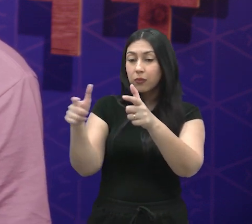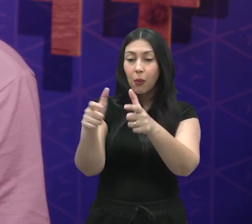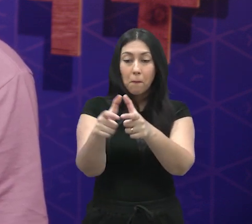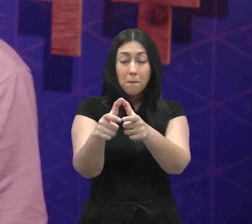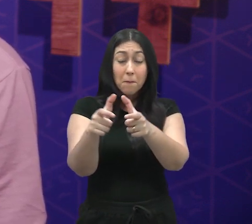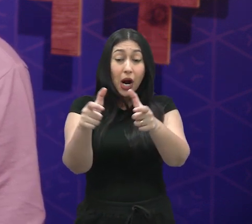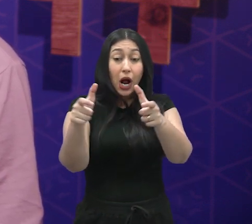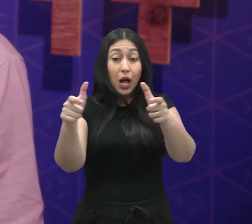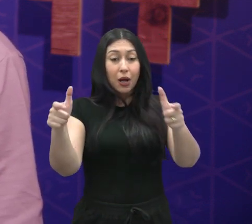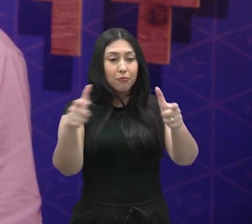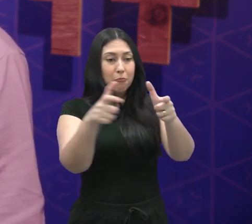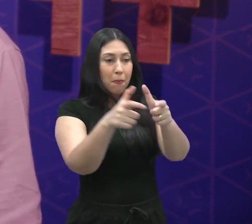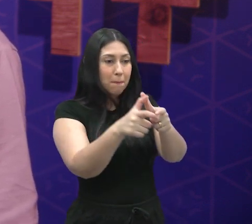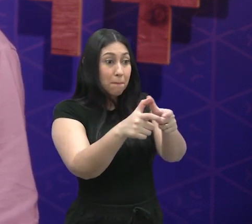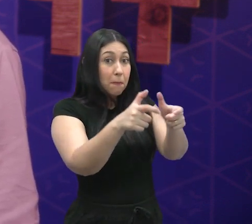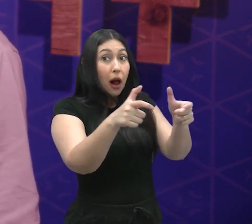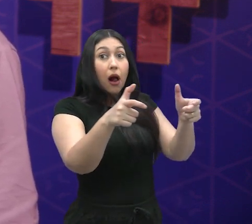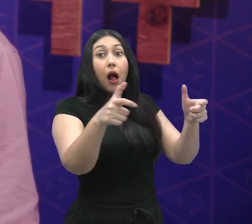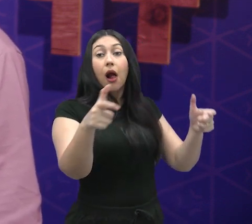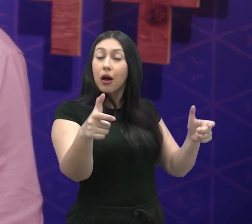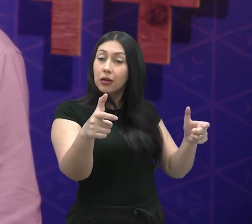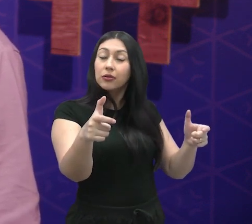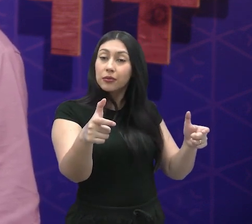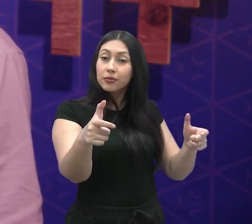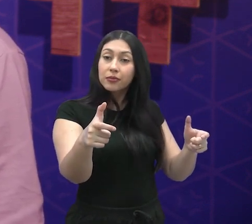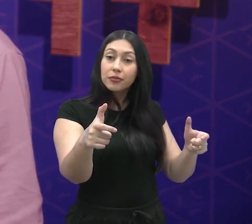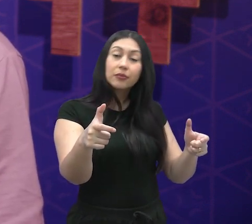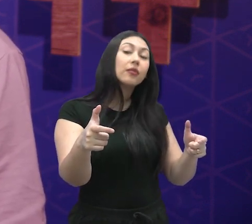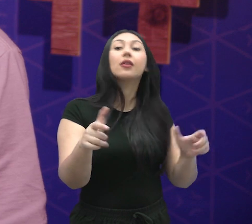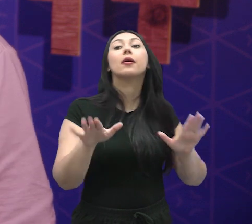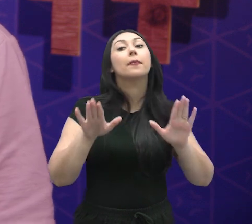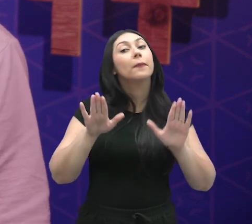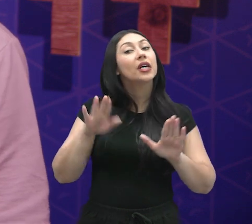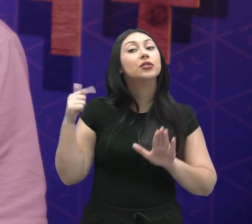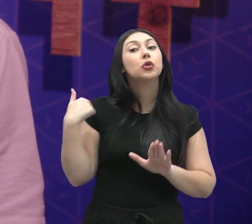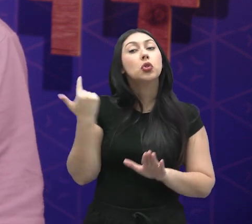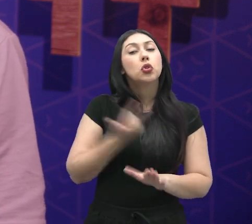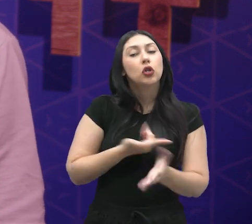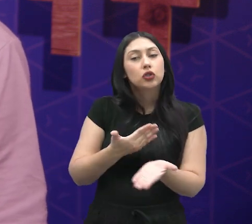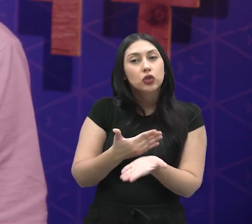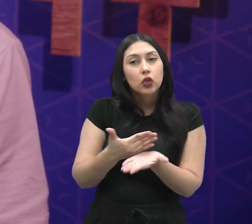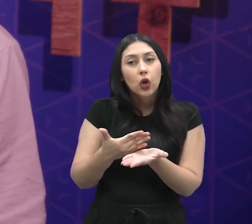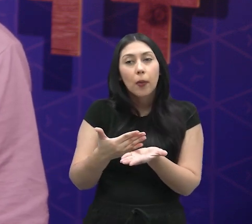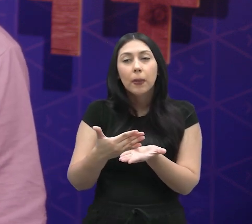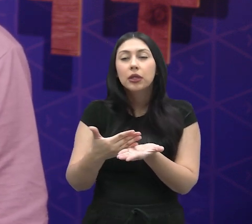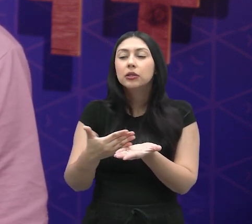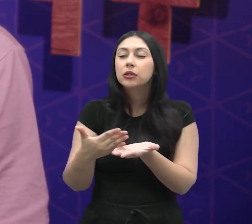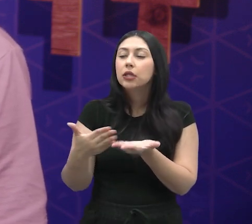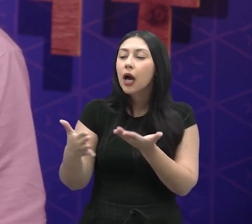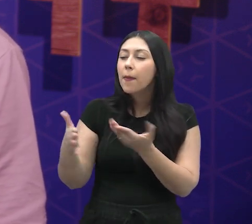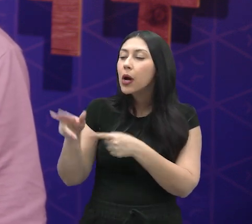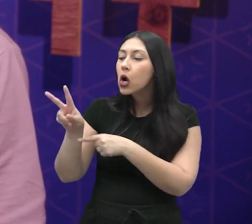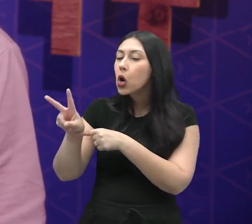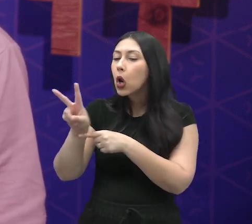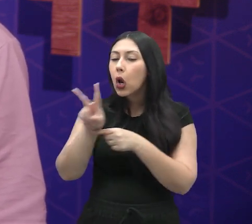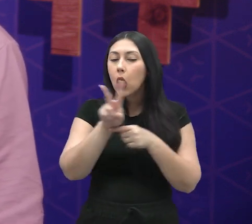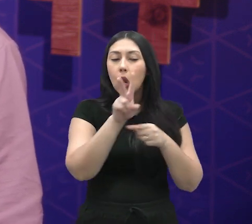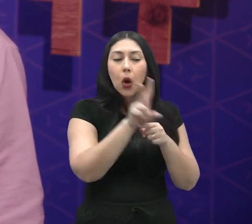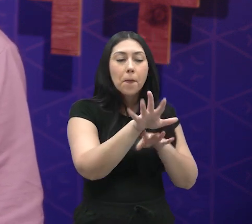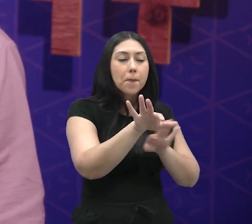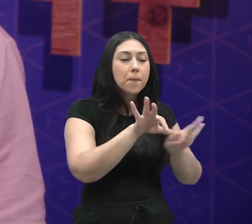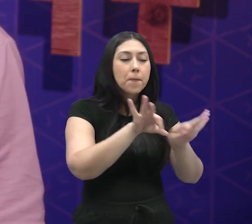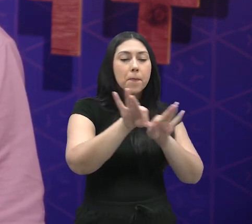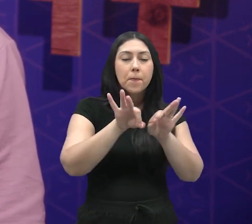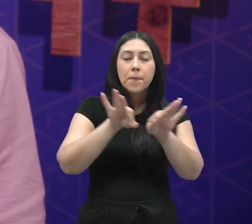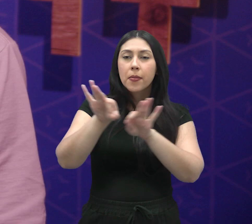espécies que tinha no planeta Terra era muito pequeno comparado ao volume que tem hoje. Uhum. Só que a gente começou a reproduzir isso